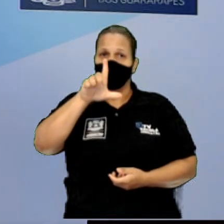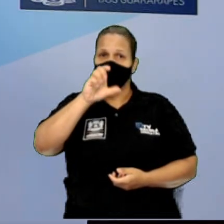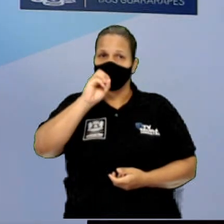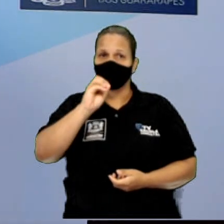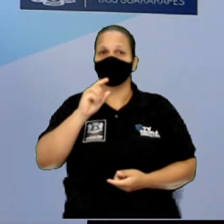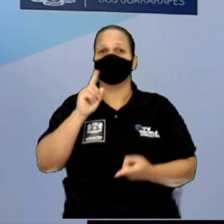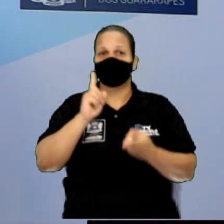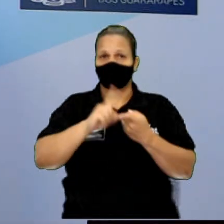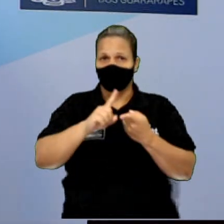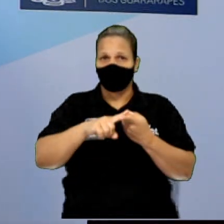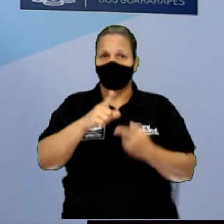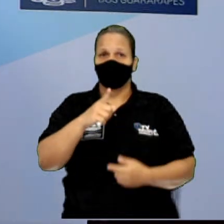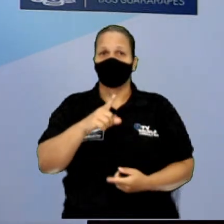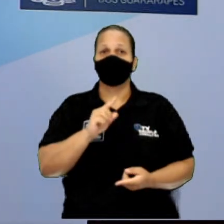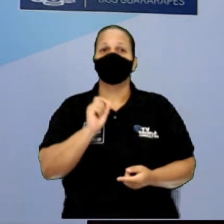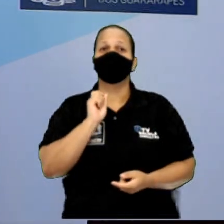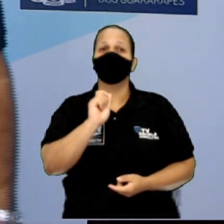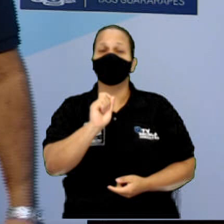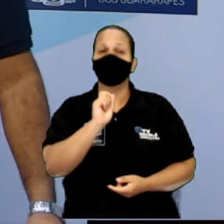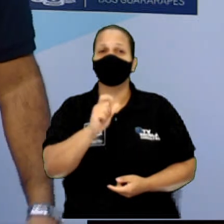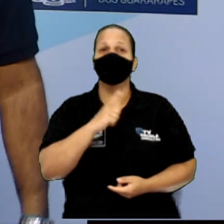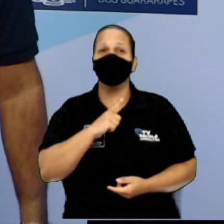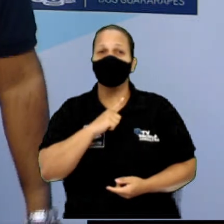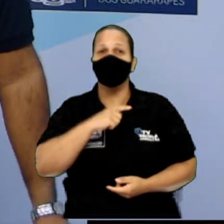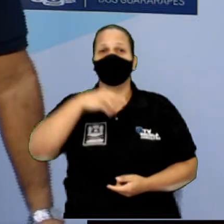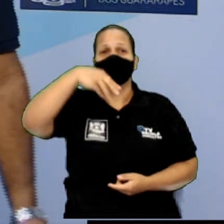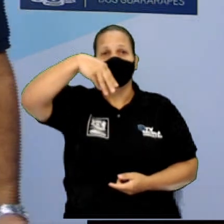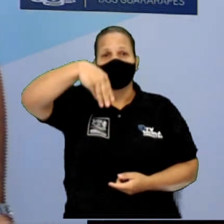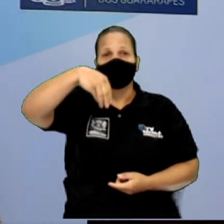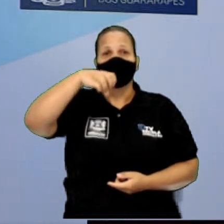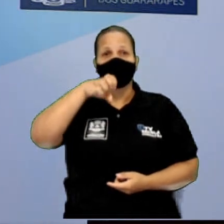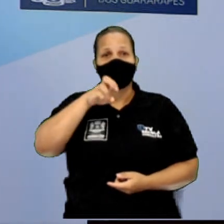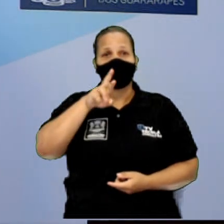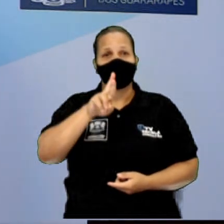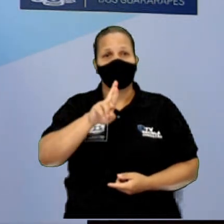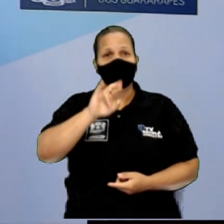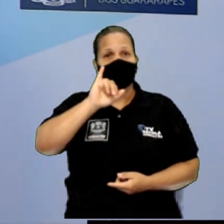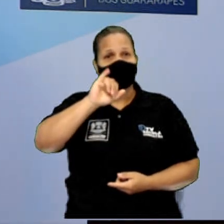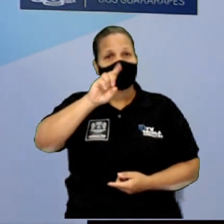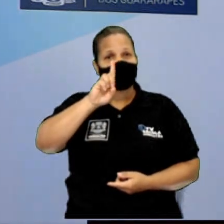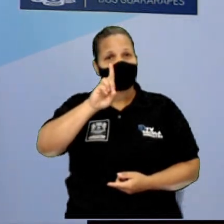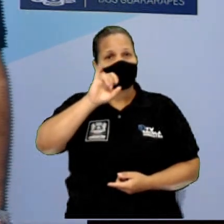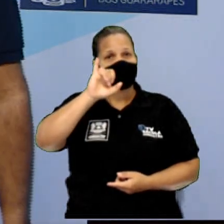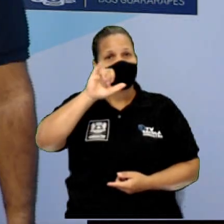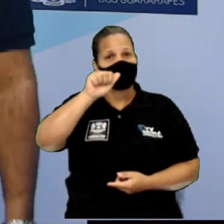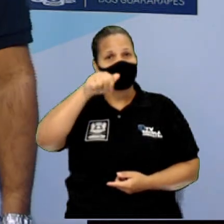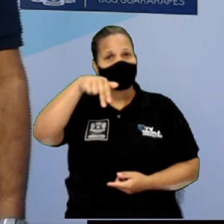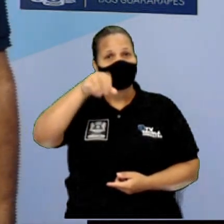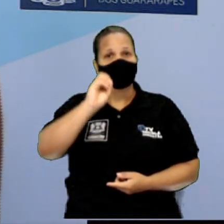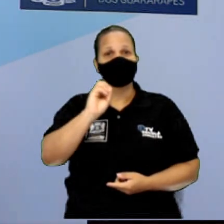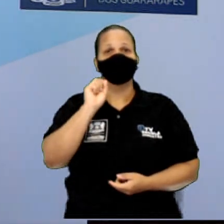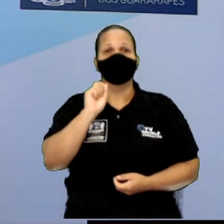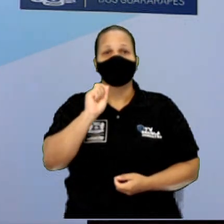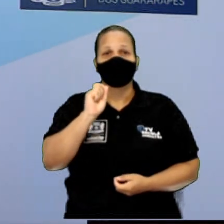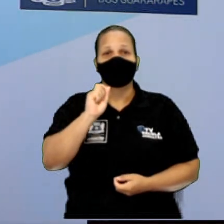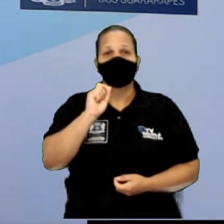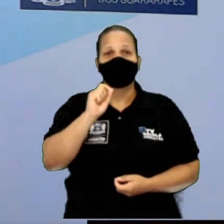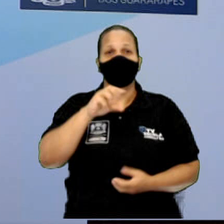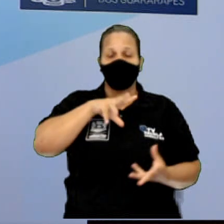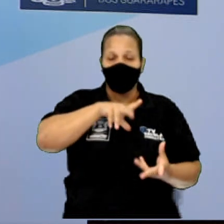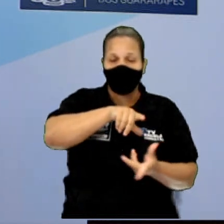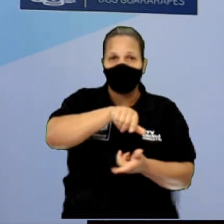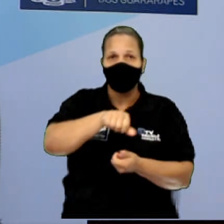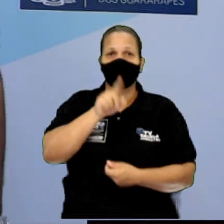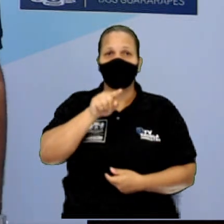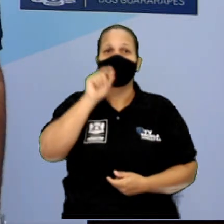os meridianos. Os meridianos são linhas que cortam a Terra de maneira vertical,